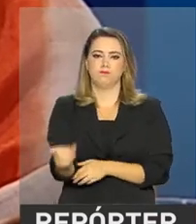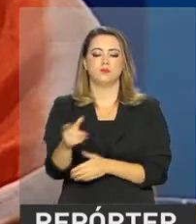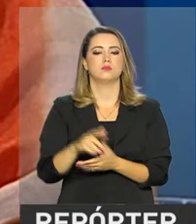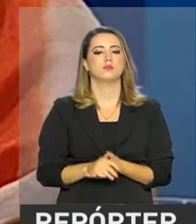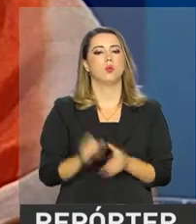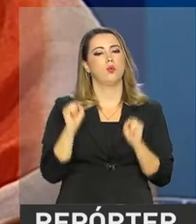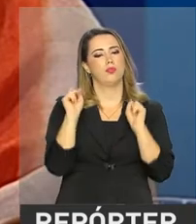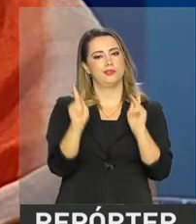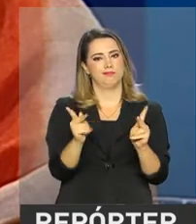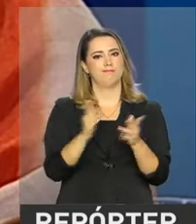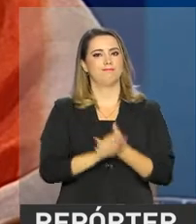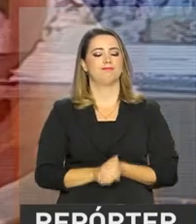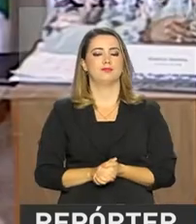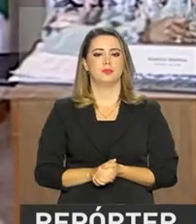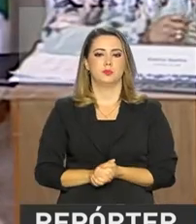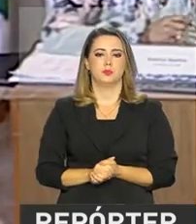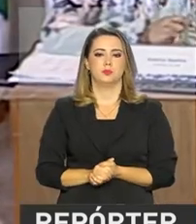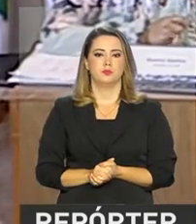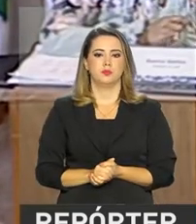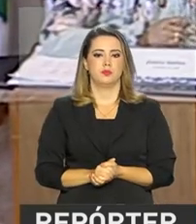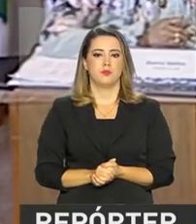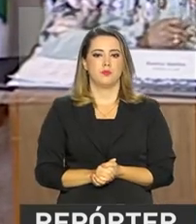ok.